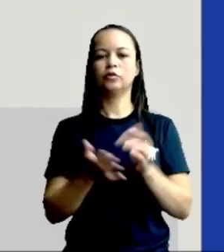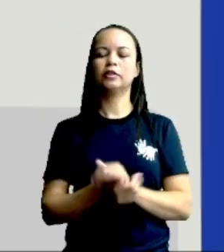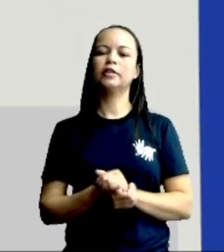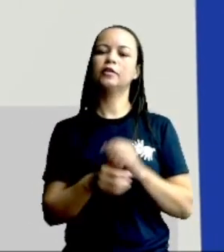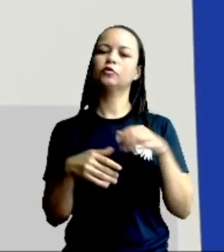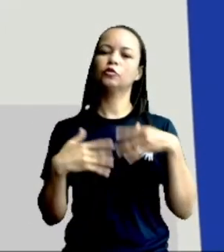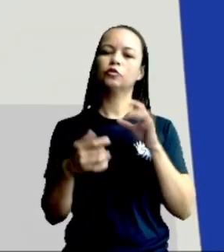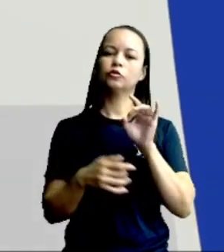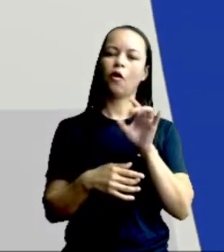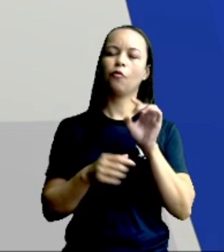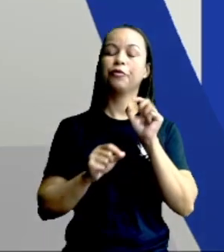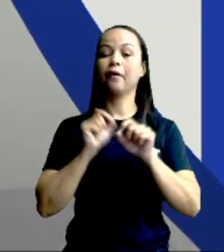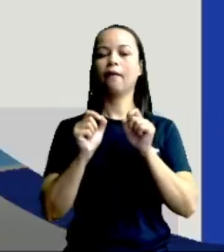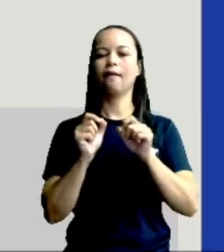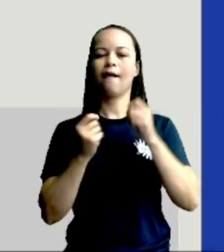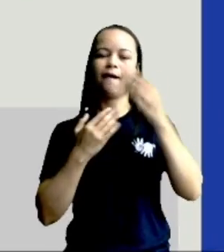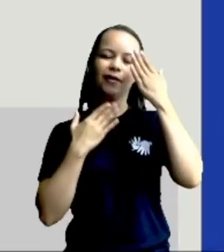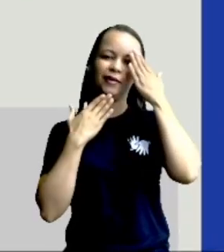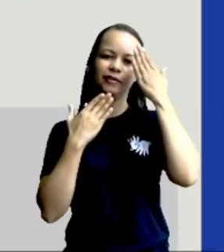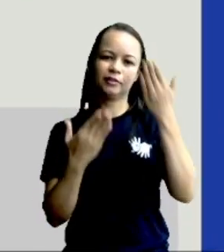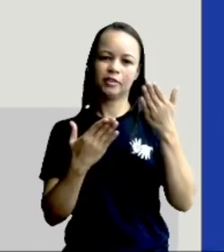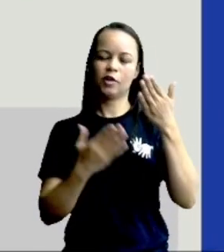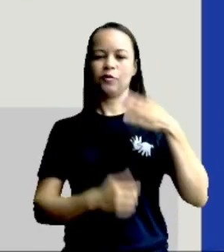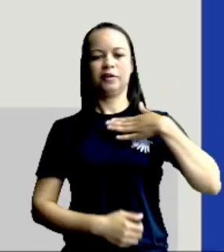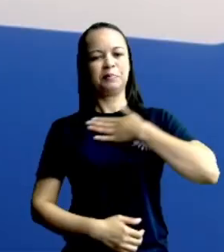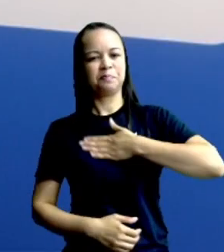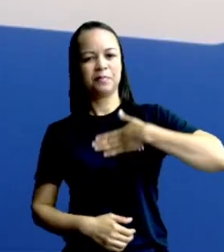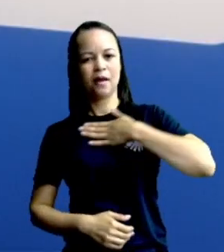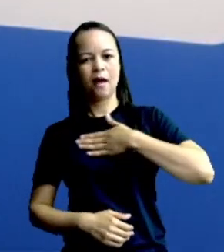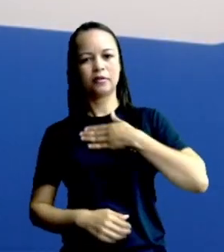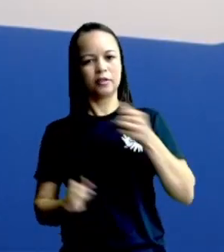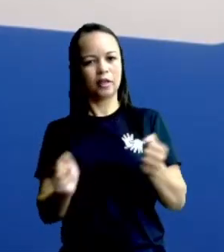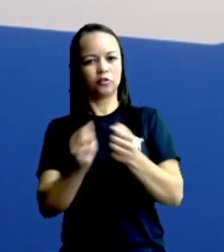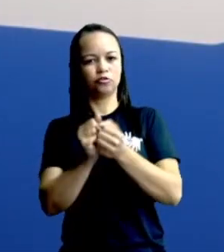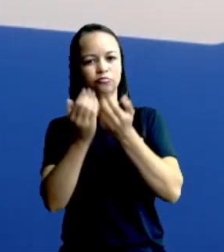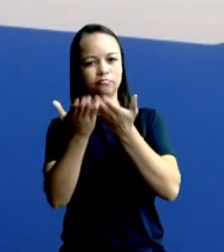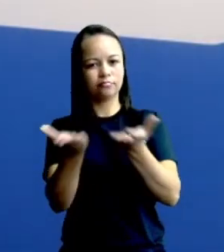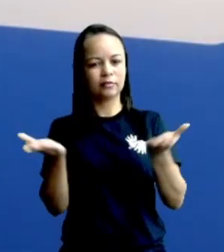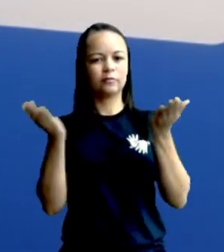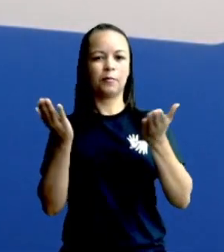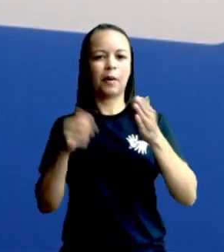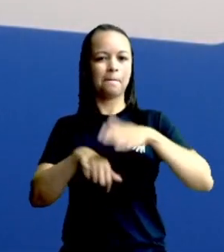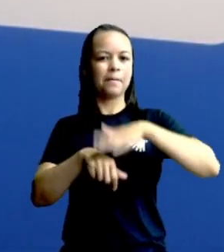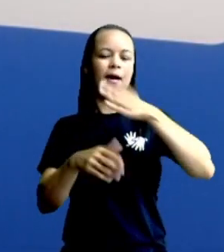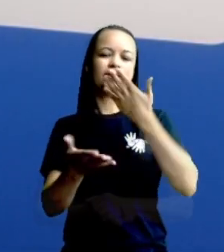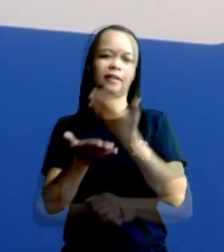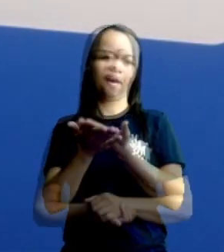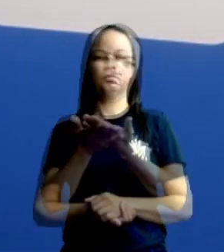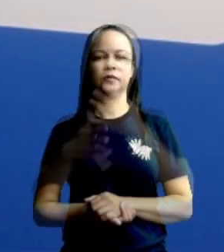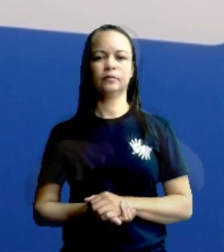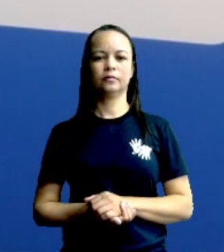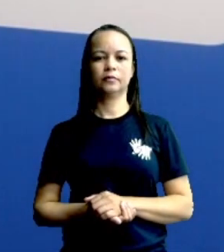a agradecer, porque é sempre uma grande satisfação estar aqui com vocês para mais uma aula de